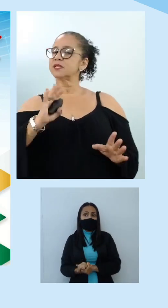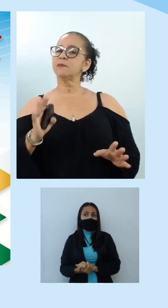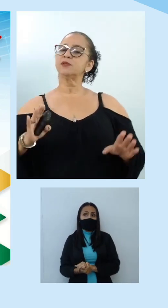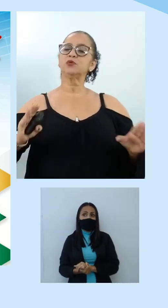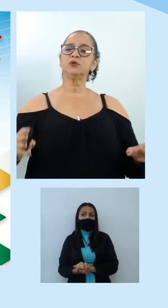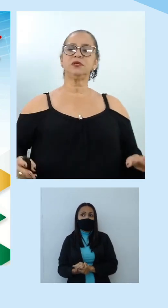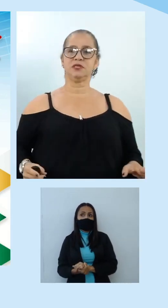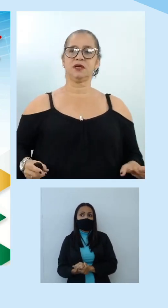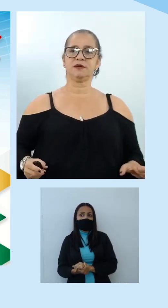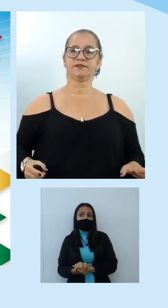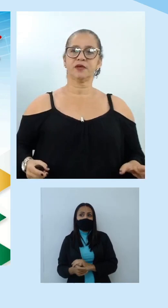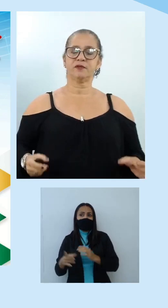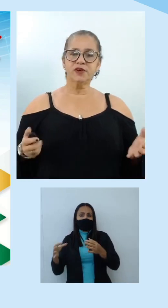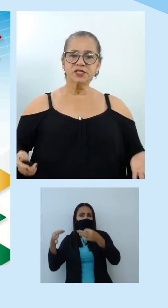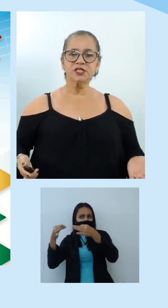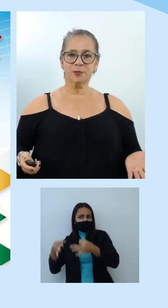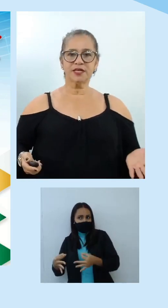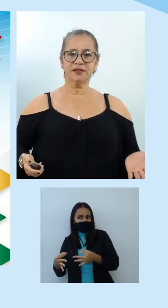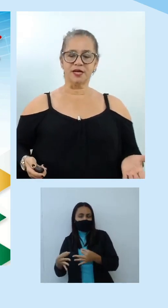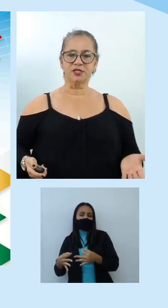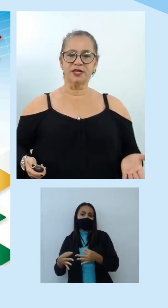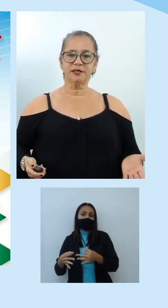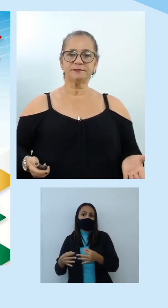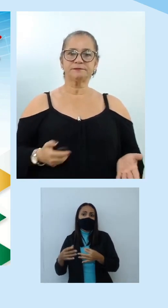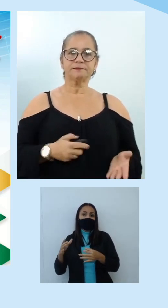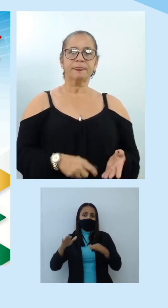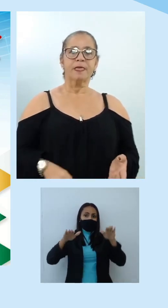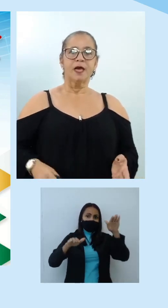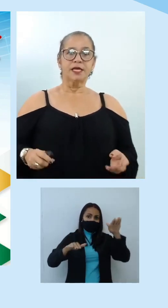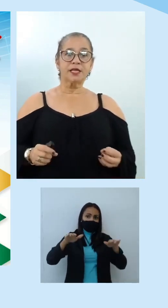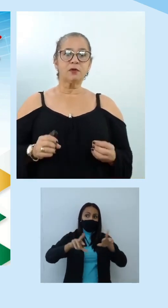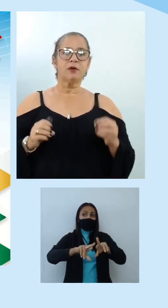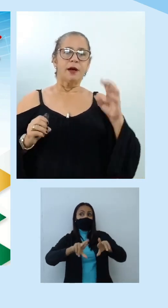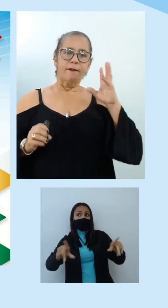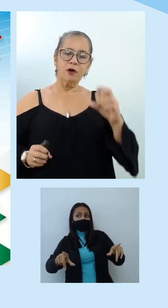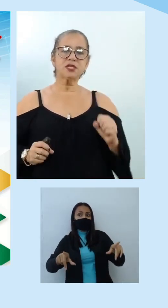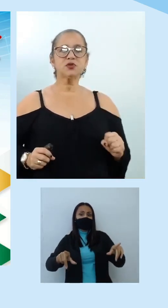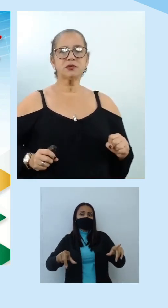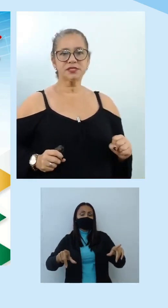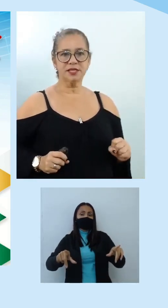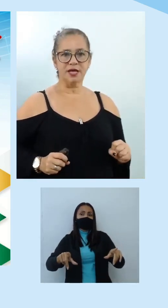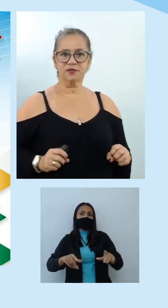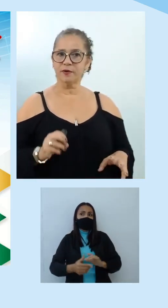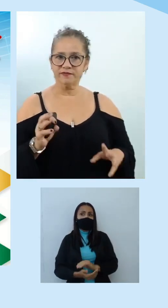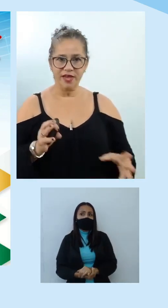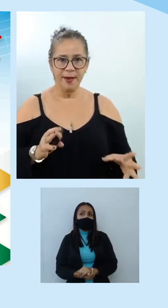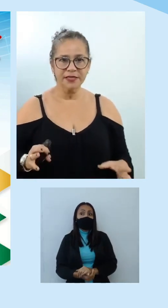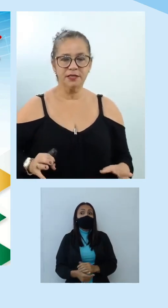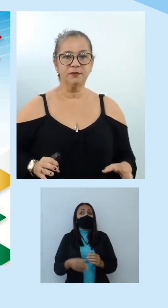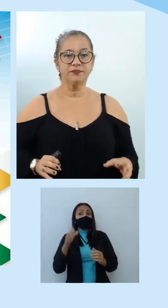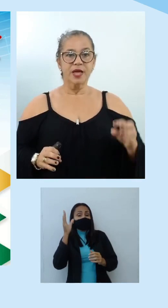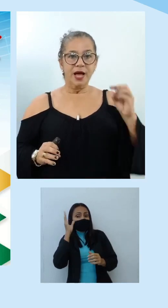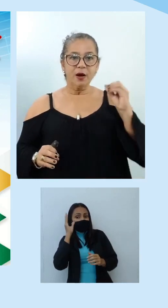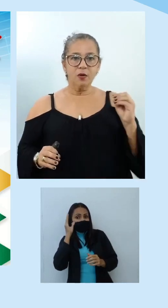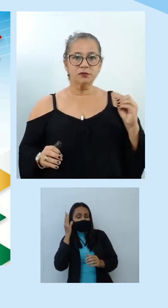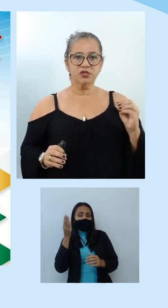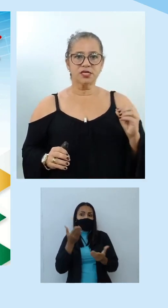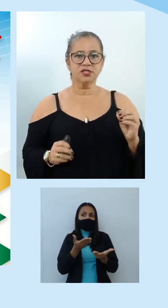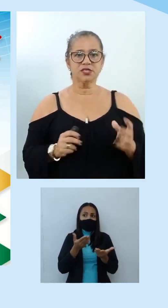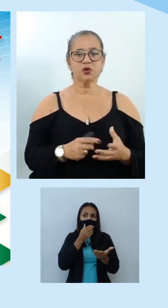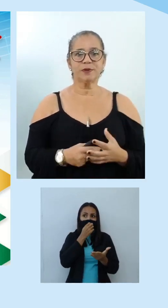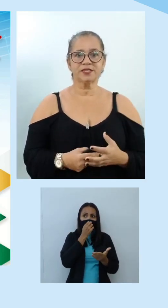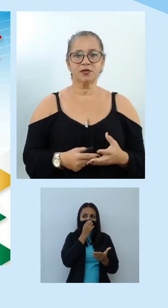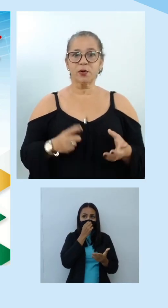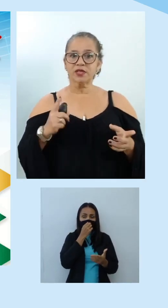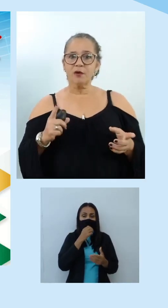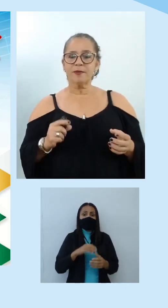com saneamento tudo em dia. Veja a disparidade, né? Então, outras curiosidades. Vamos ver rapidinho. A ONU, gente,